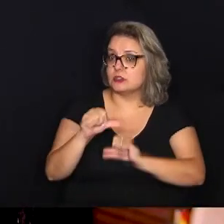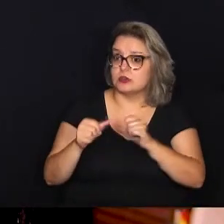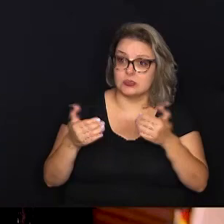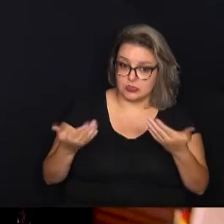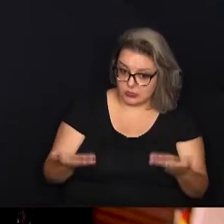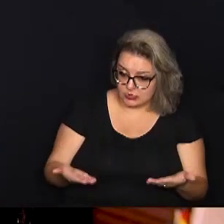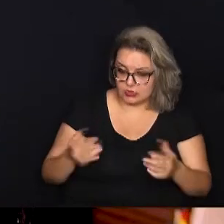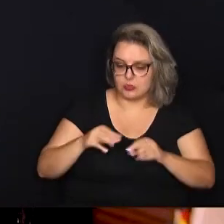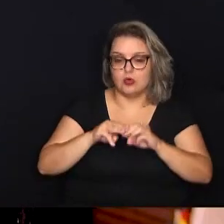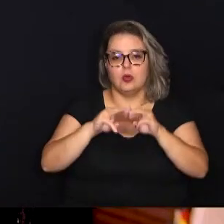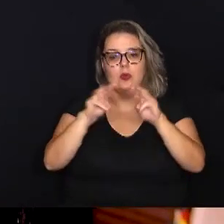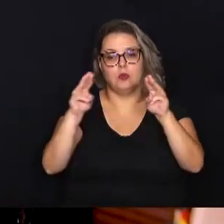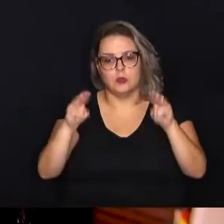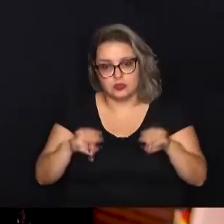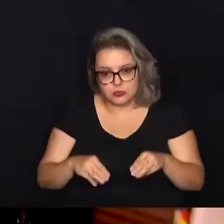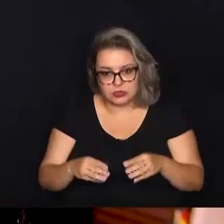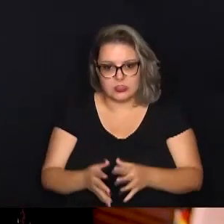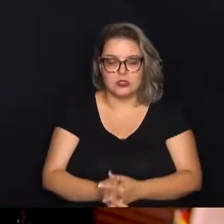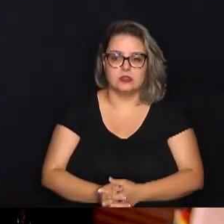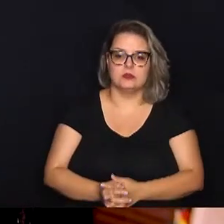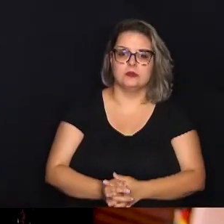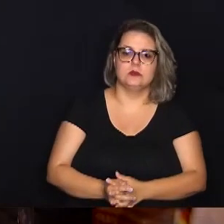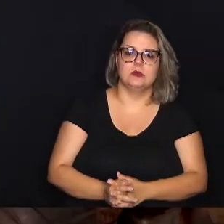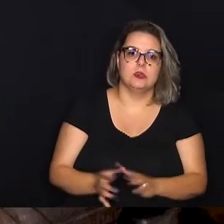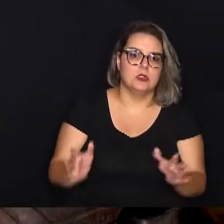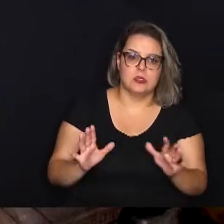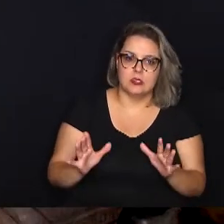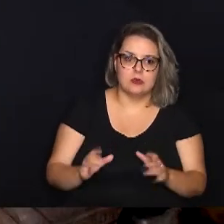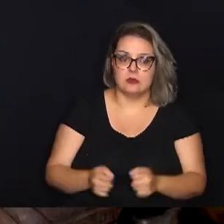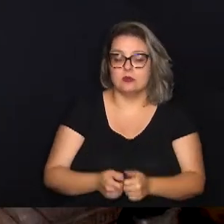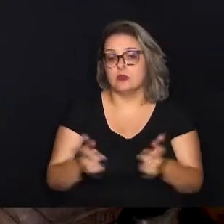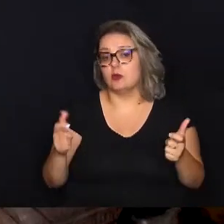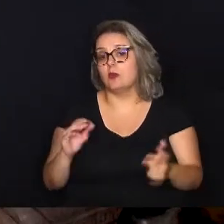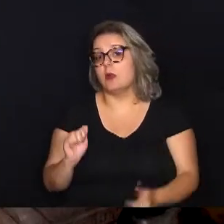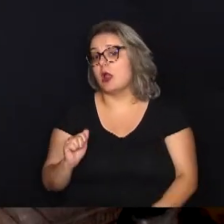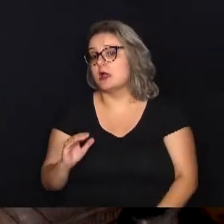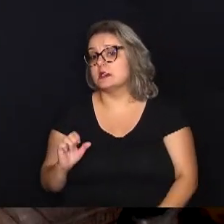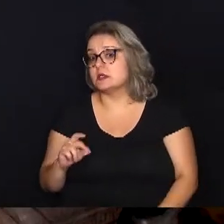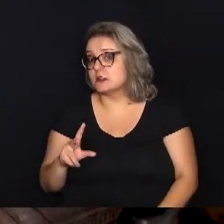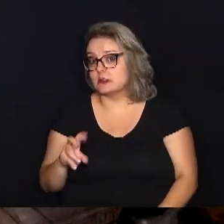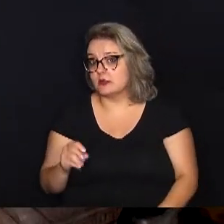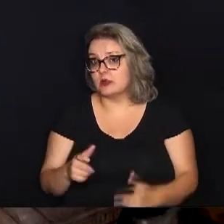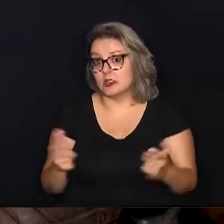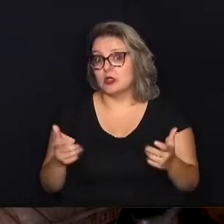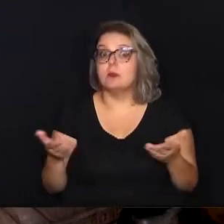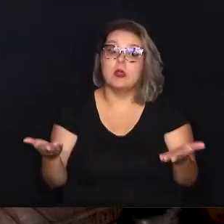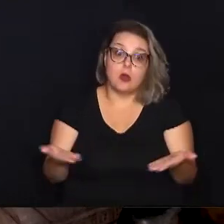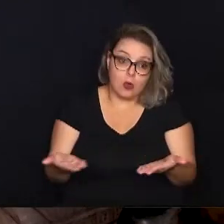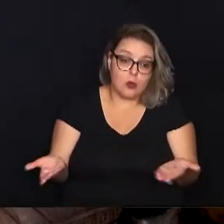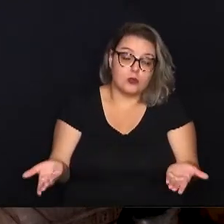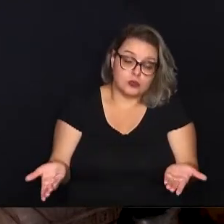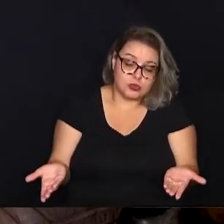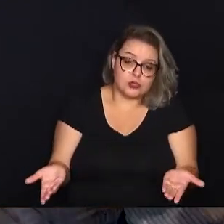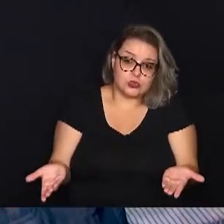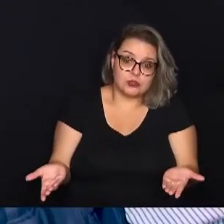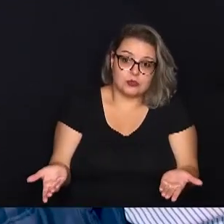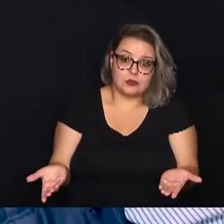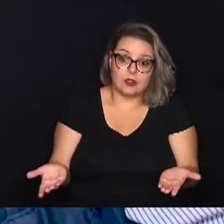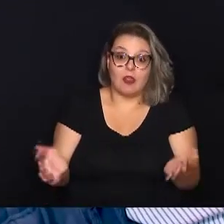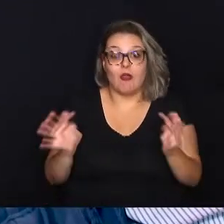de transformar isso num museu, nem criar um acervo tão grande. Mas hoje,